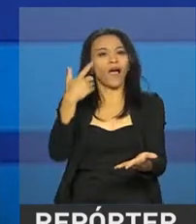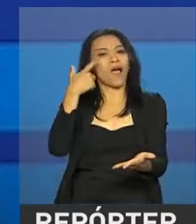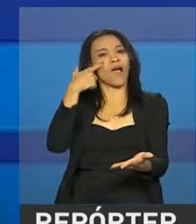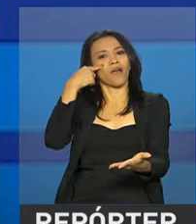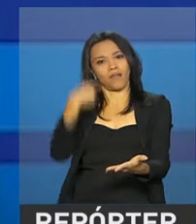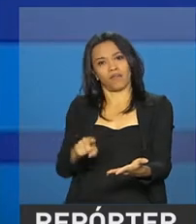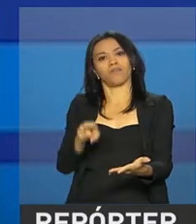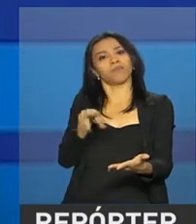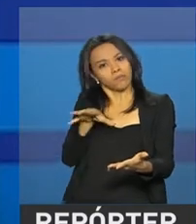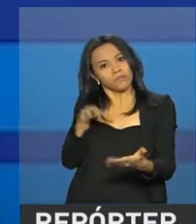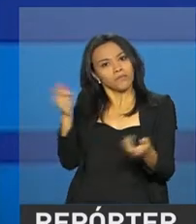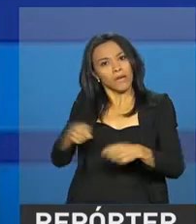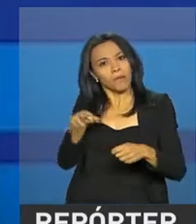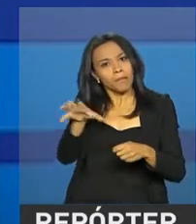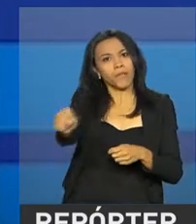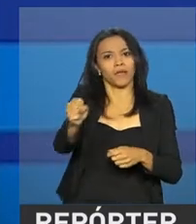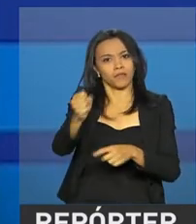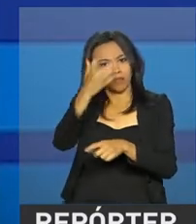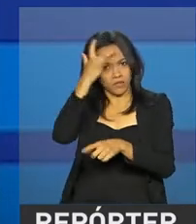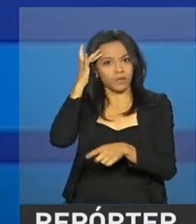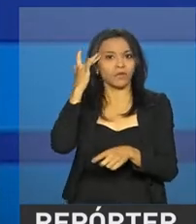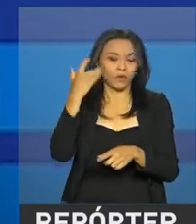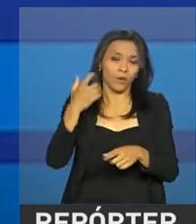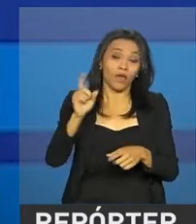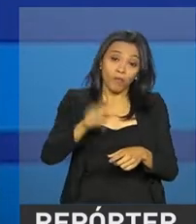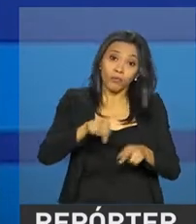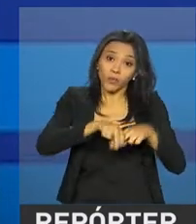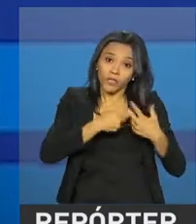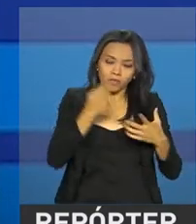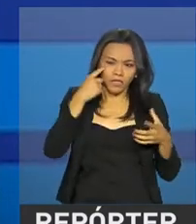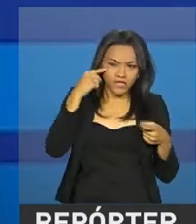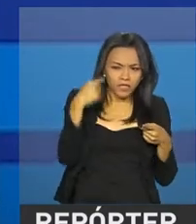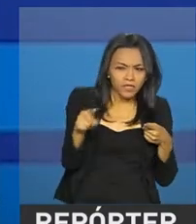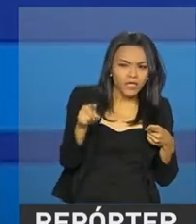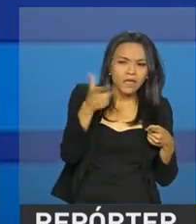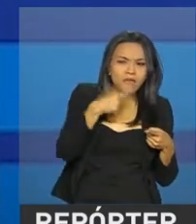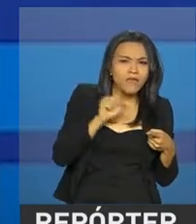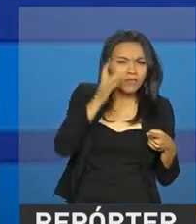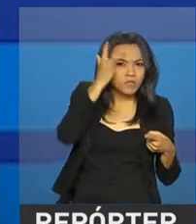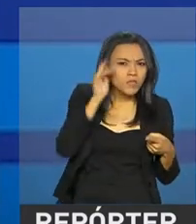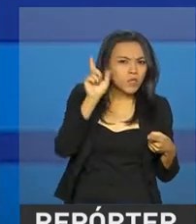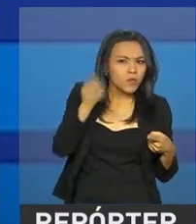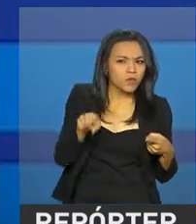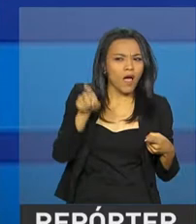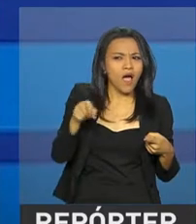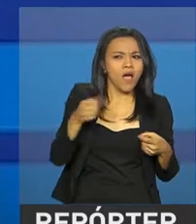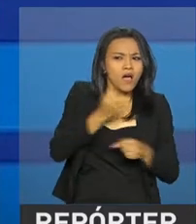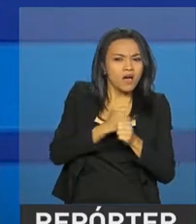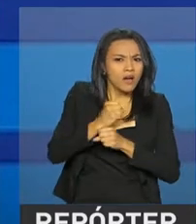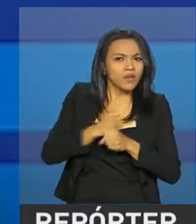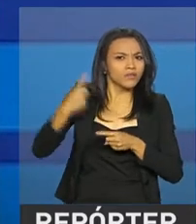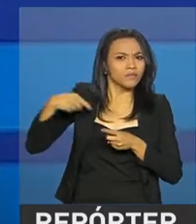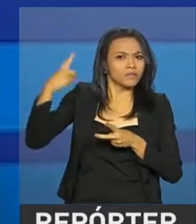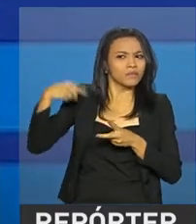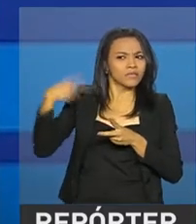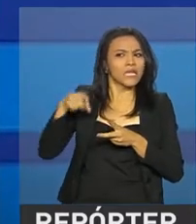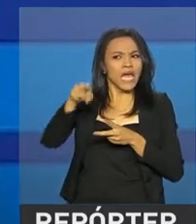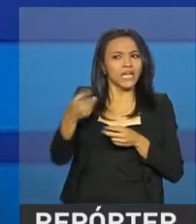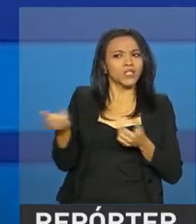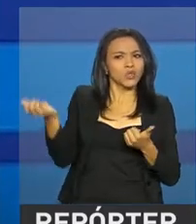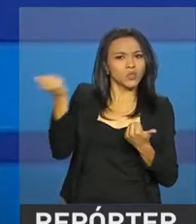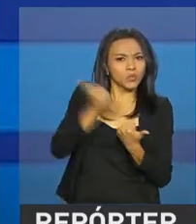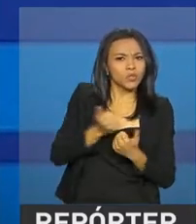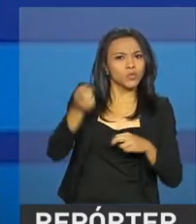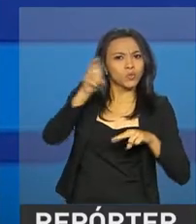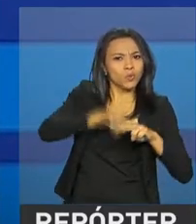essa operação, ela visou exatamente isso. Identificando pessoas que a gente já tem fundadas suspeitas de que anos anteriores fraudaram, pessoas que